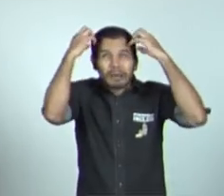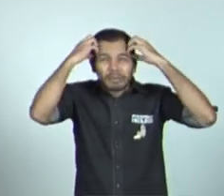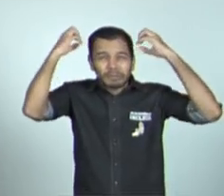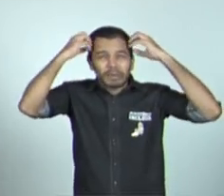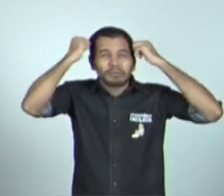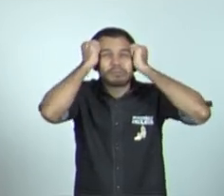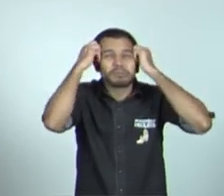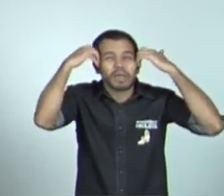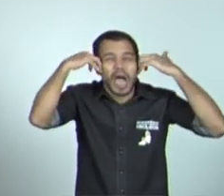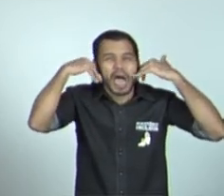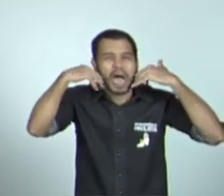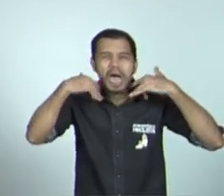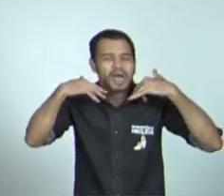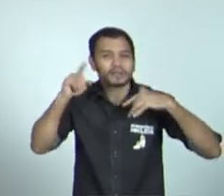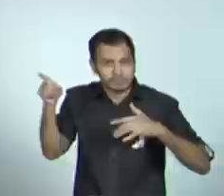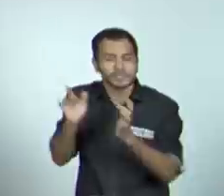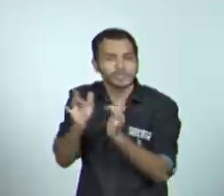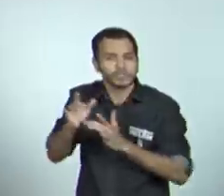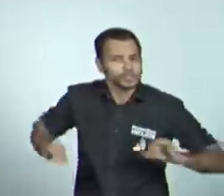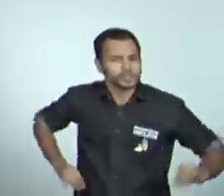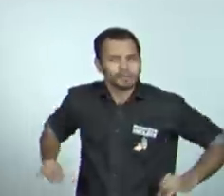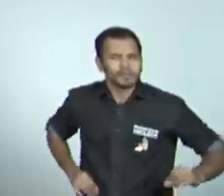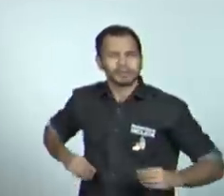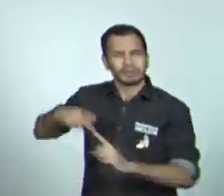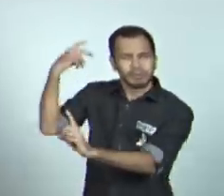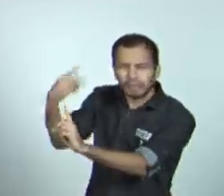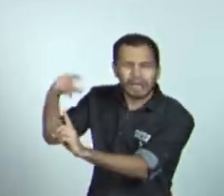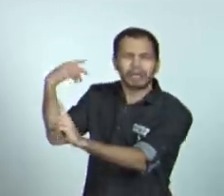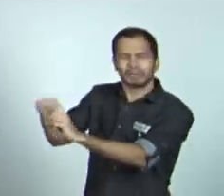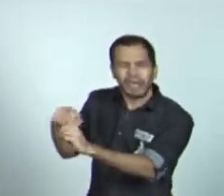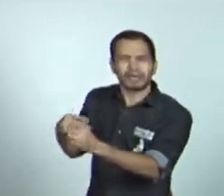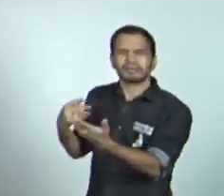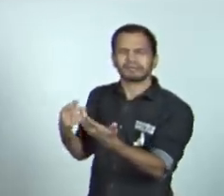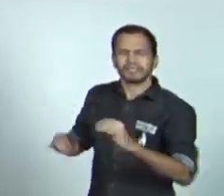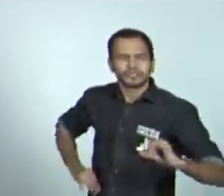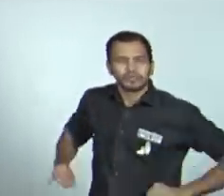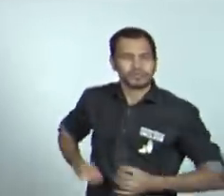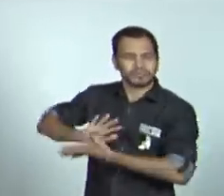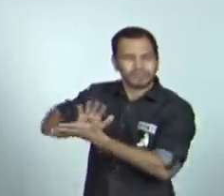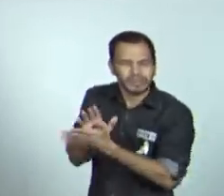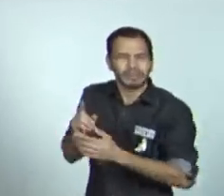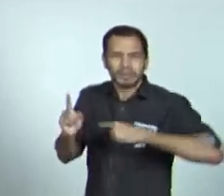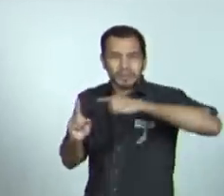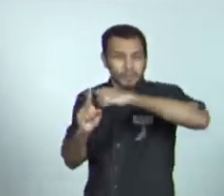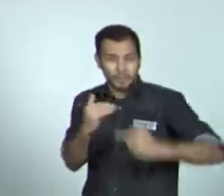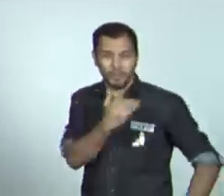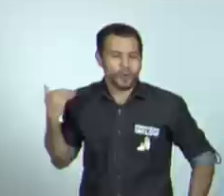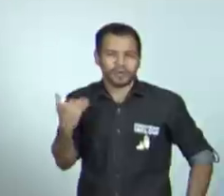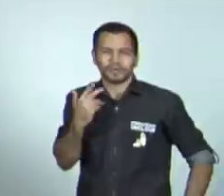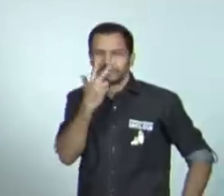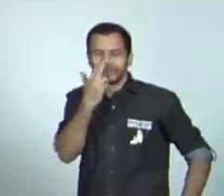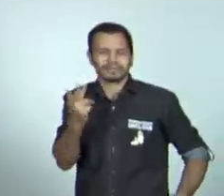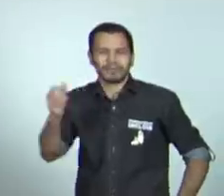o sangue correu pela sua face ele foi humilhado era era a morte mais humilhante para um homem morreu